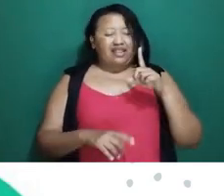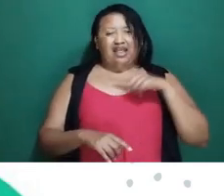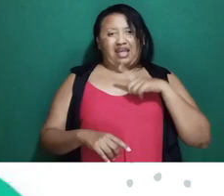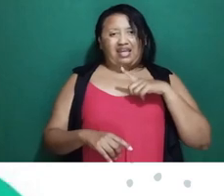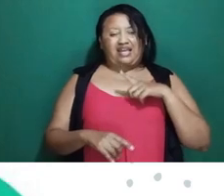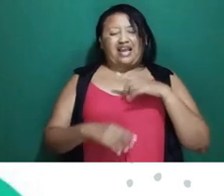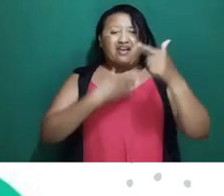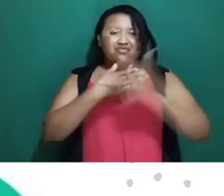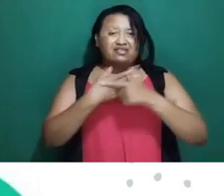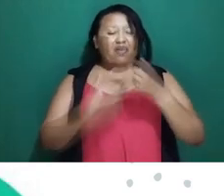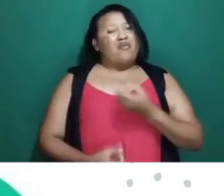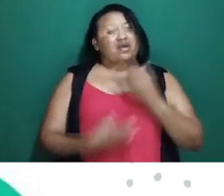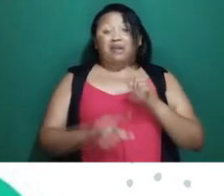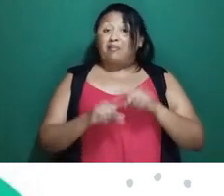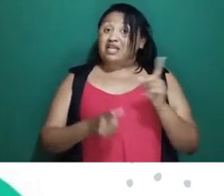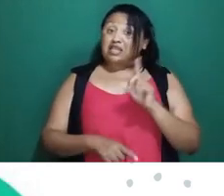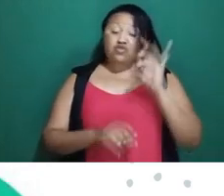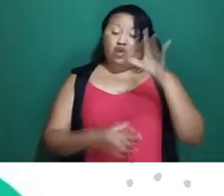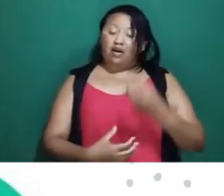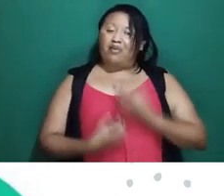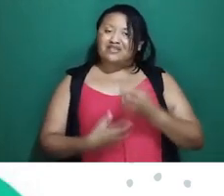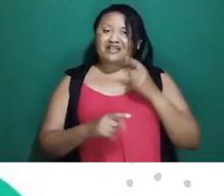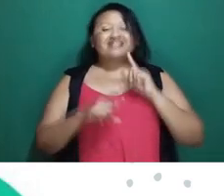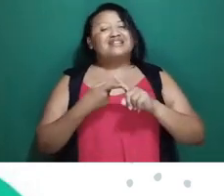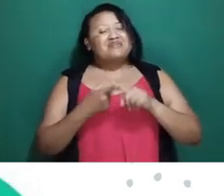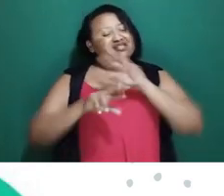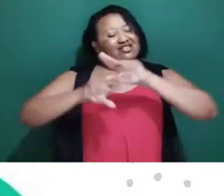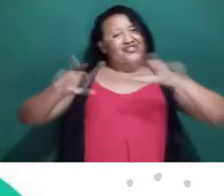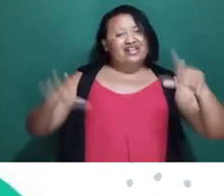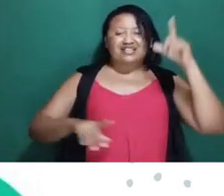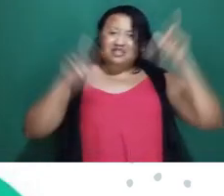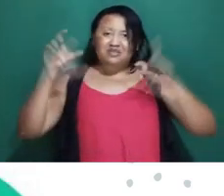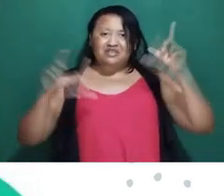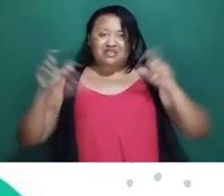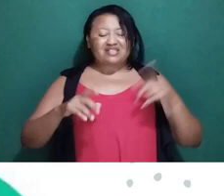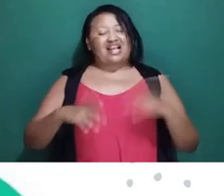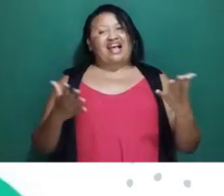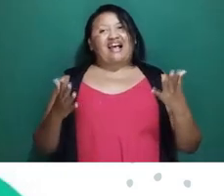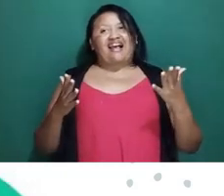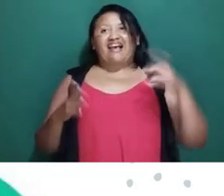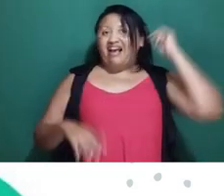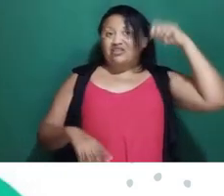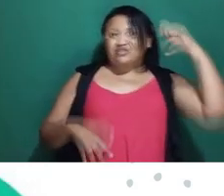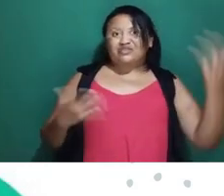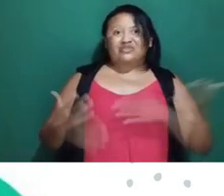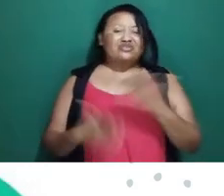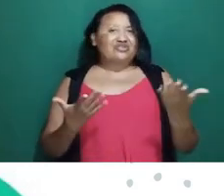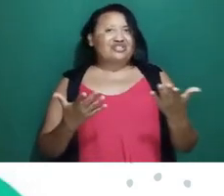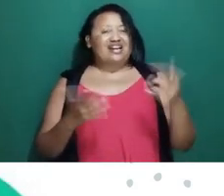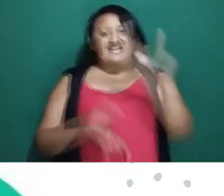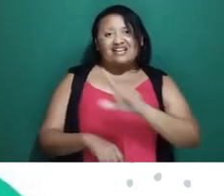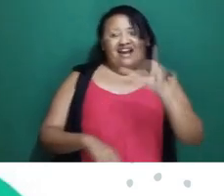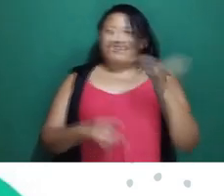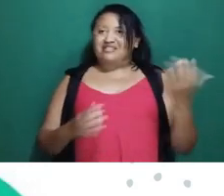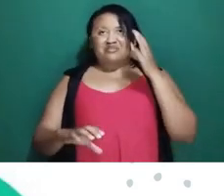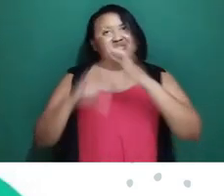a função poética da linguagem mas não somente a poesia mas diversas expressões artísticas literárias